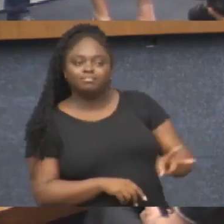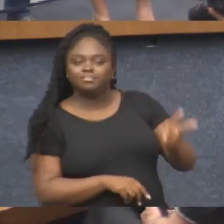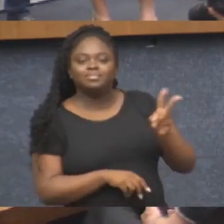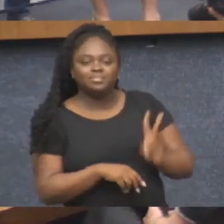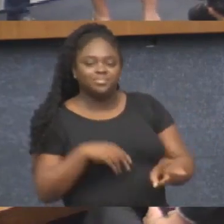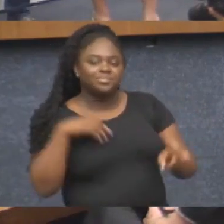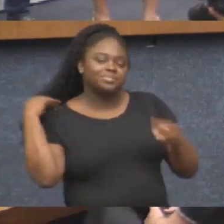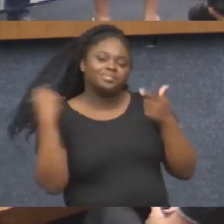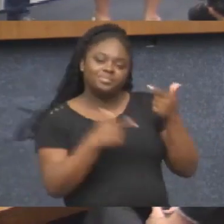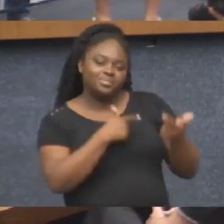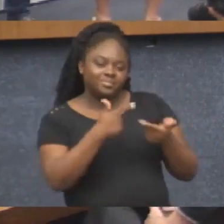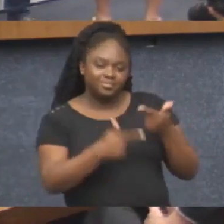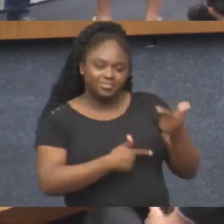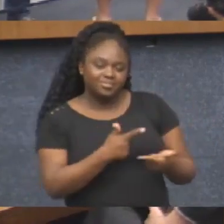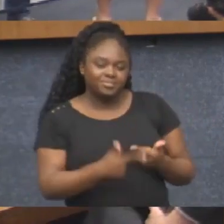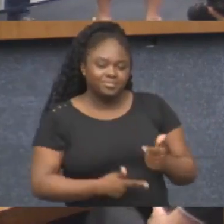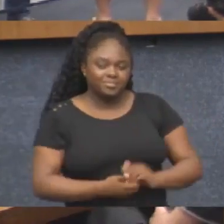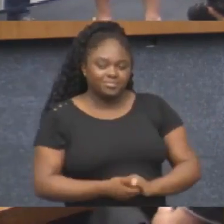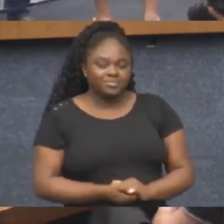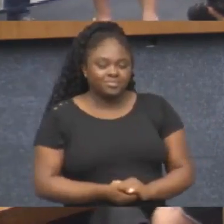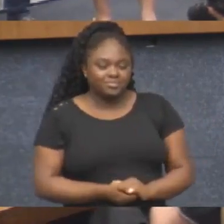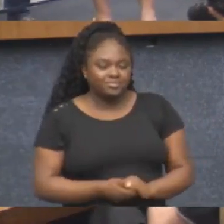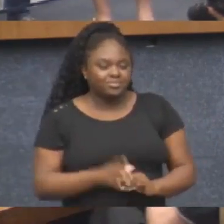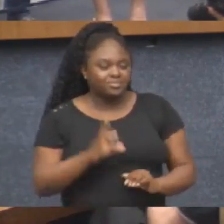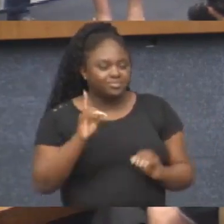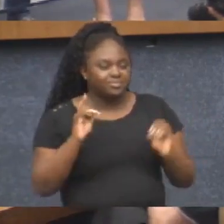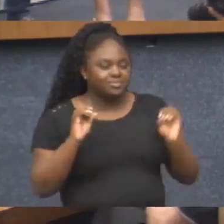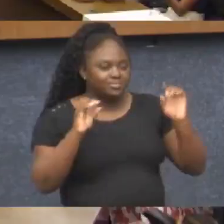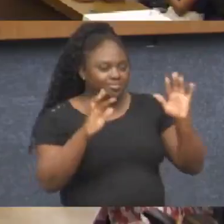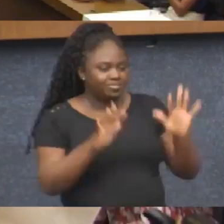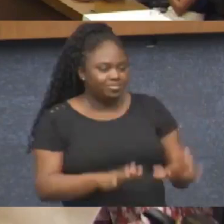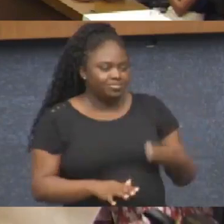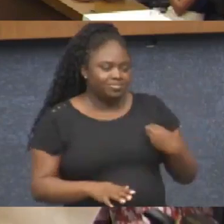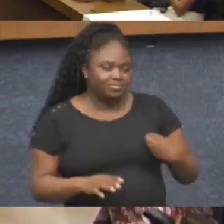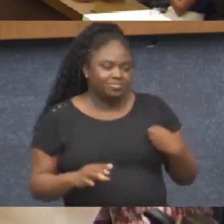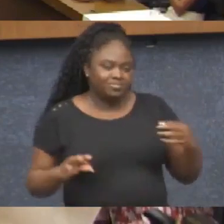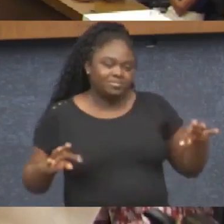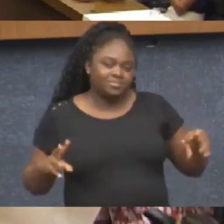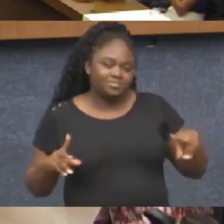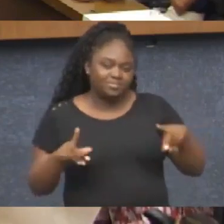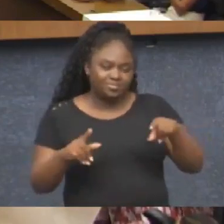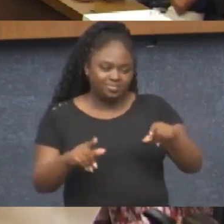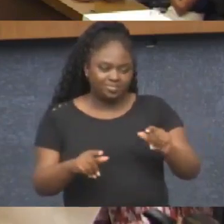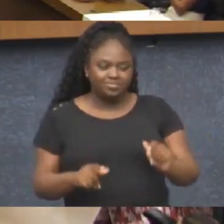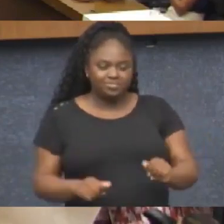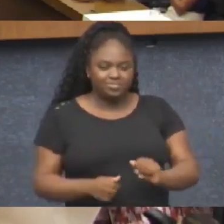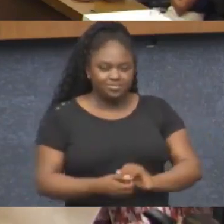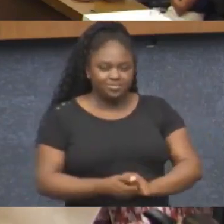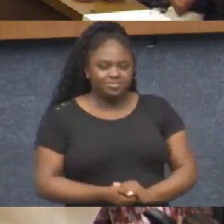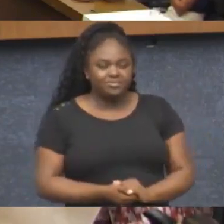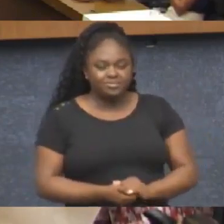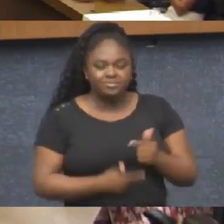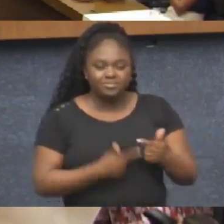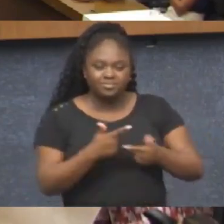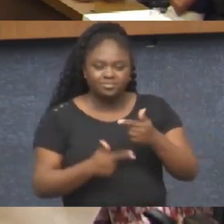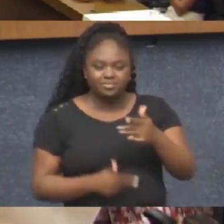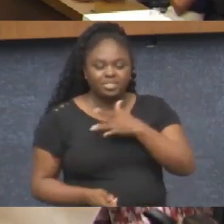dando continuidade no trabalho. Tudo bem? Que Deus abençoe a vida de todos, a gente da